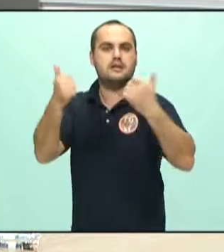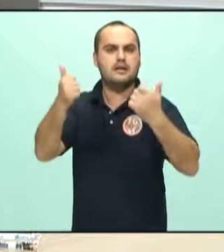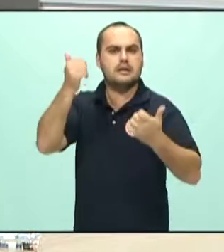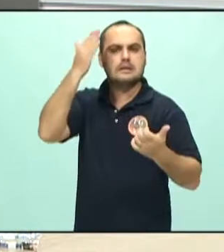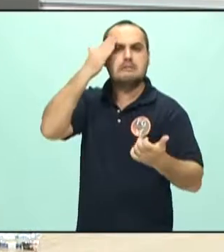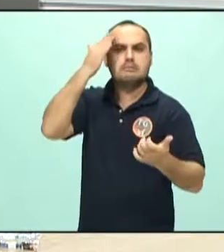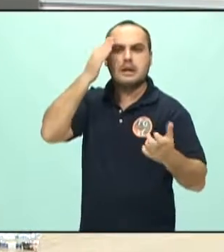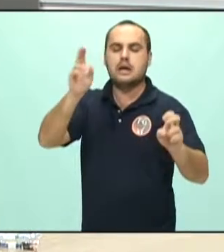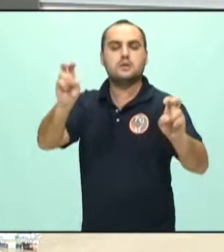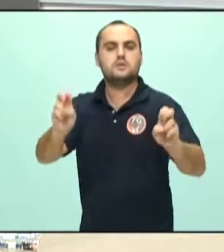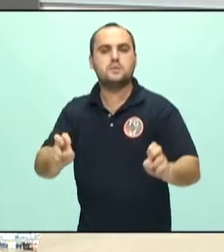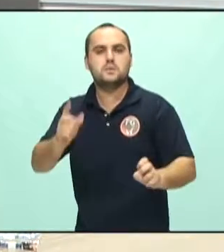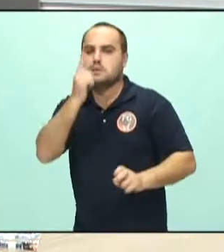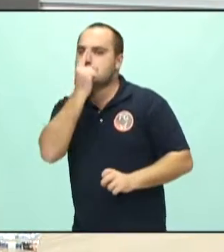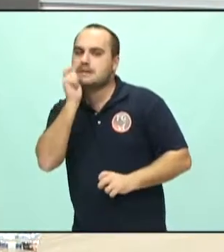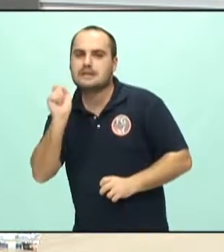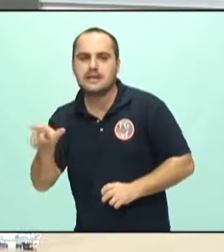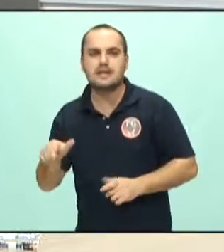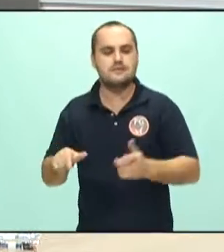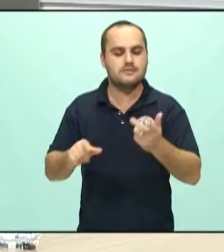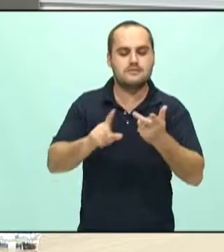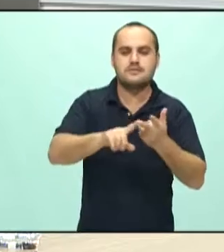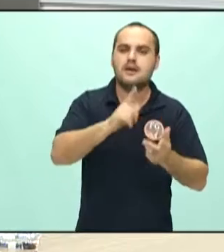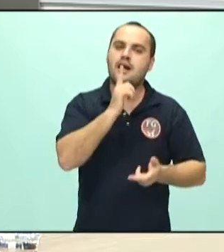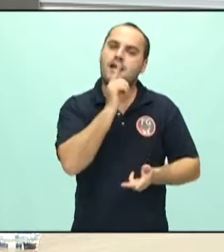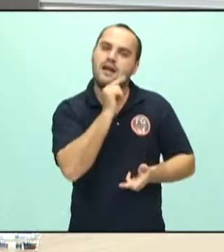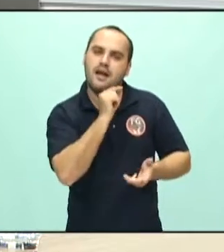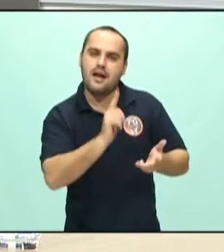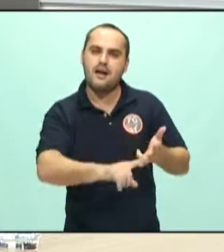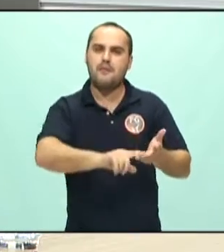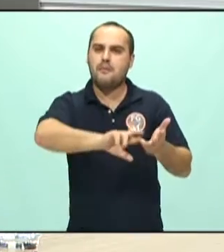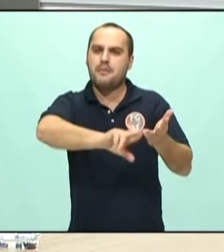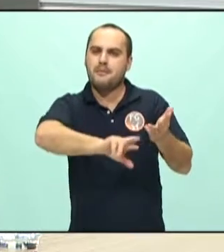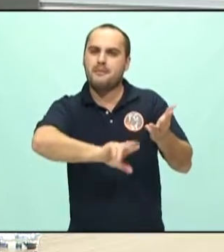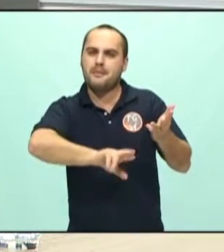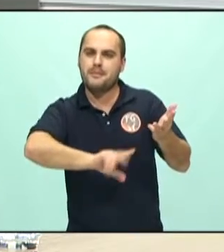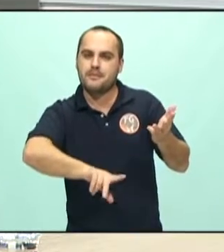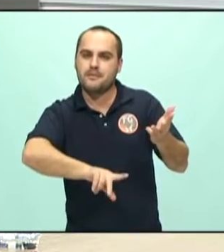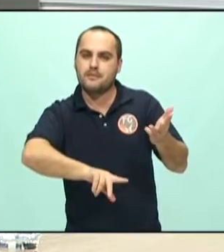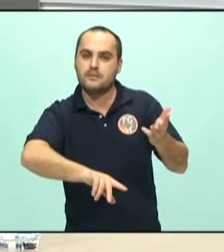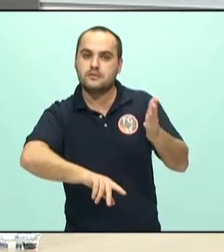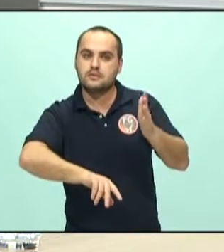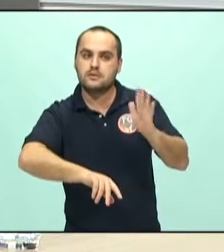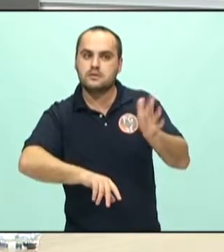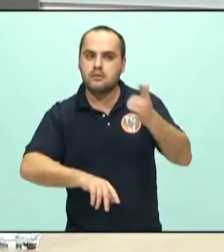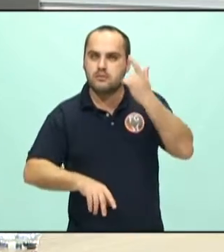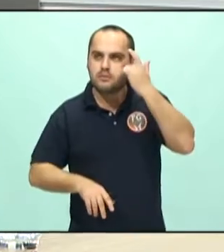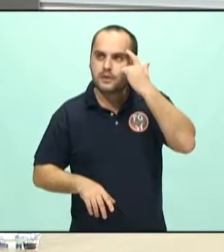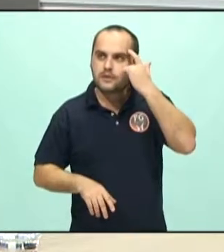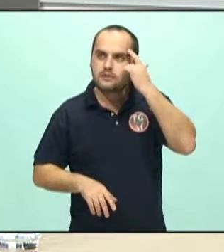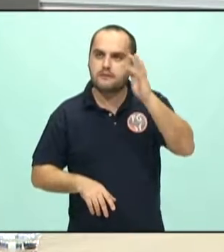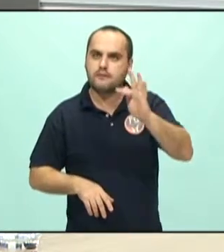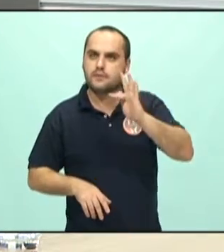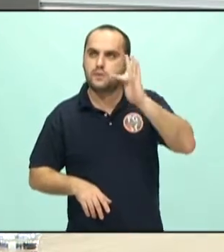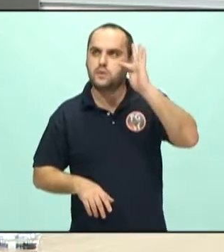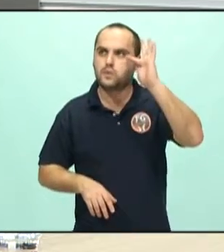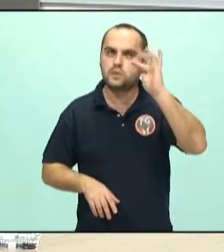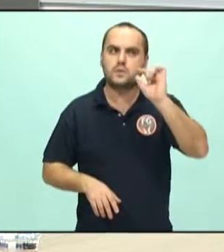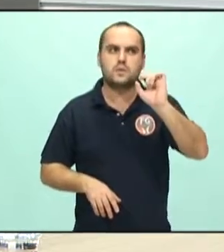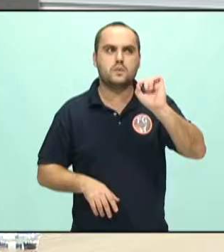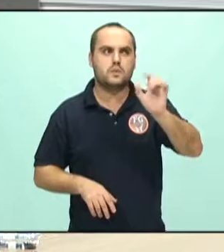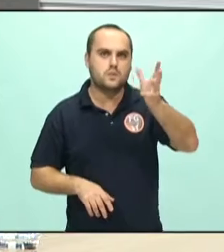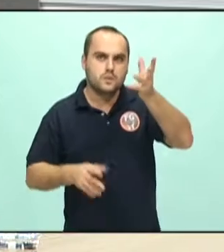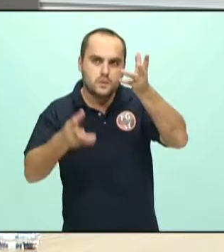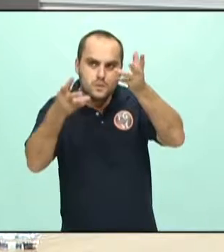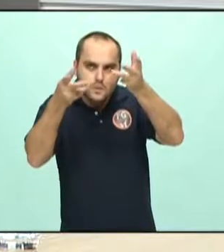saber mais sobre a água já traz a eles uma expectativa de abril seu a sua cabeça abrir o horizonte para absorver